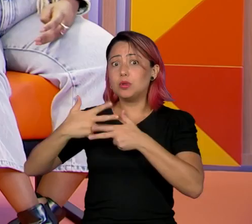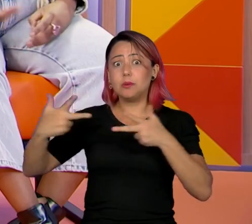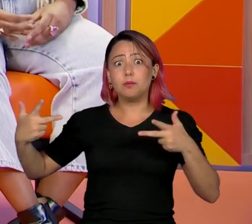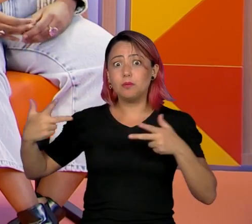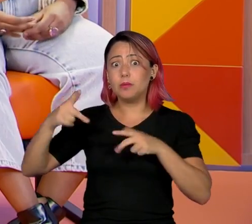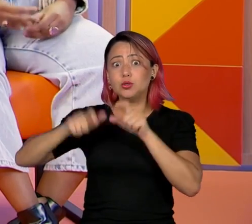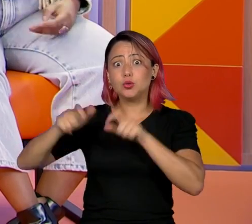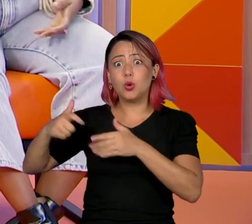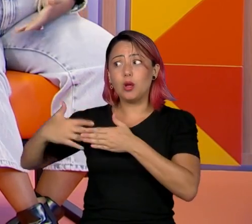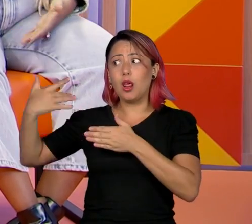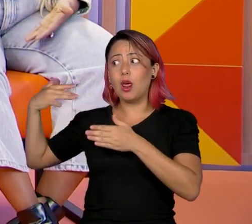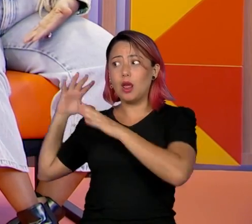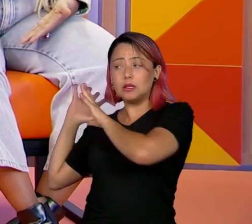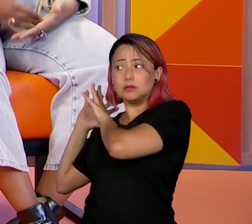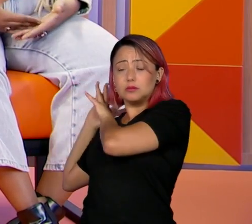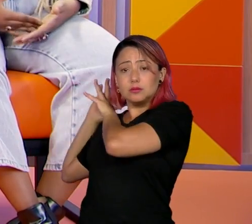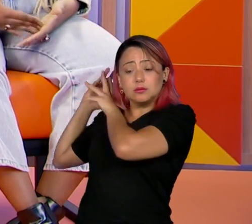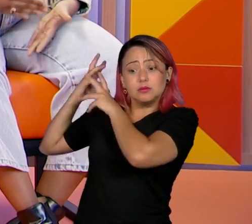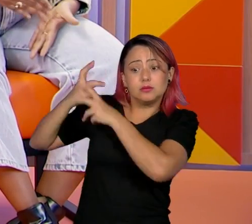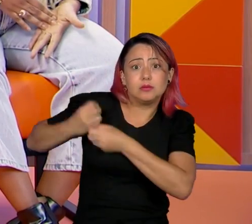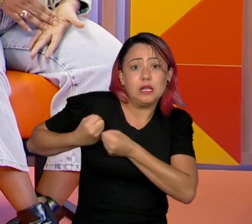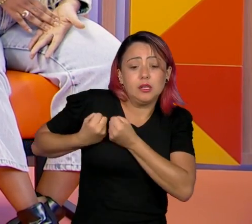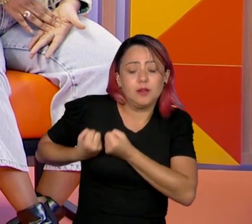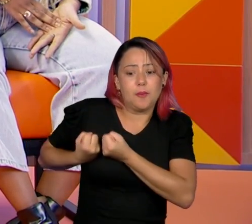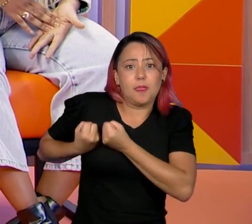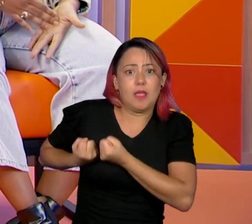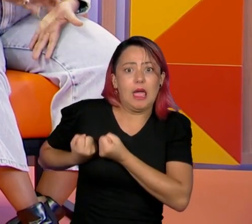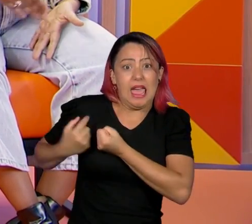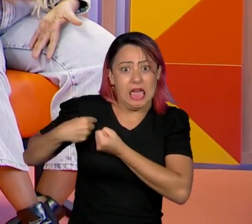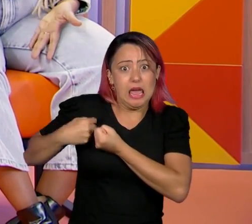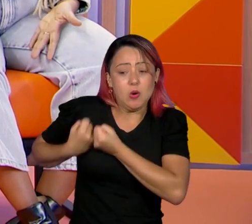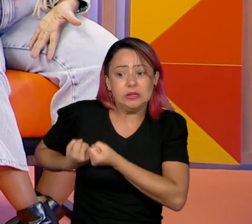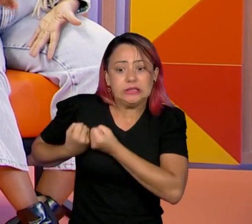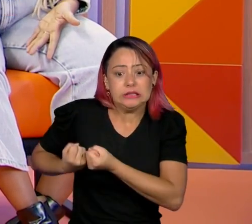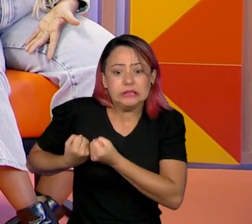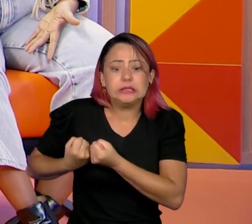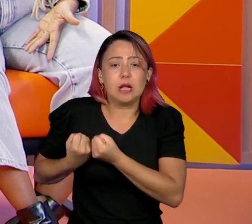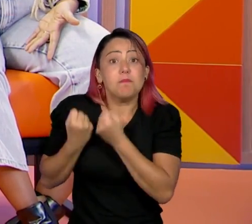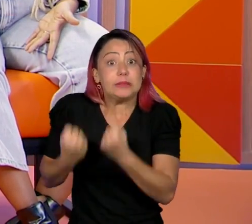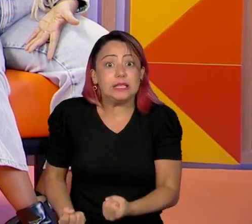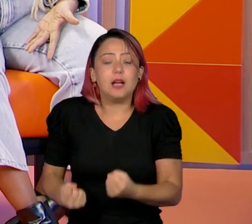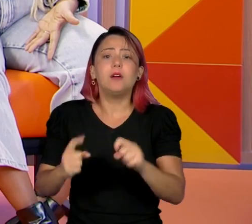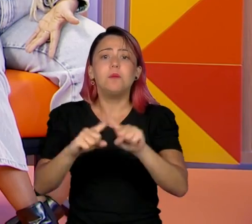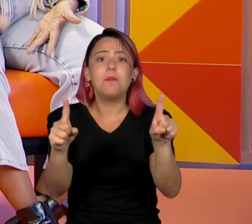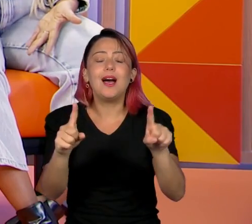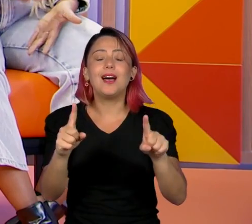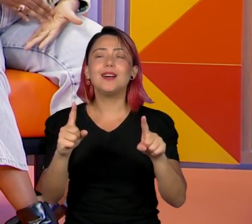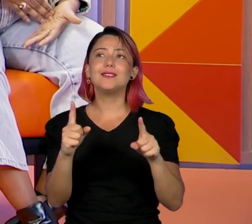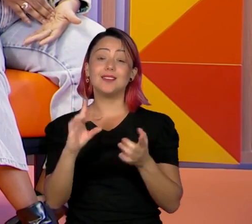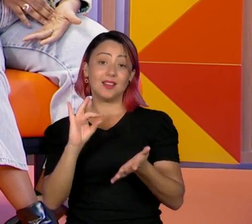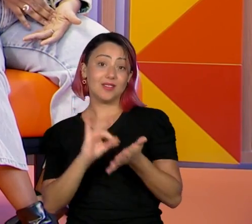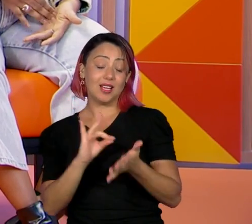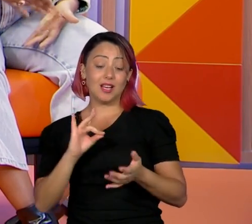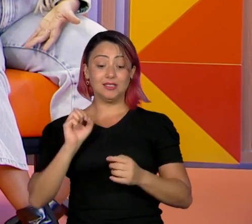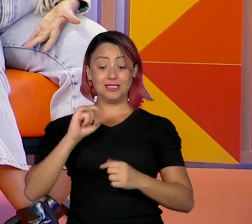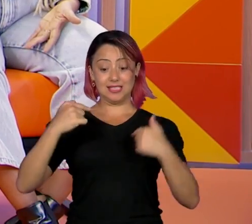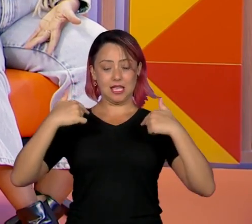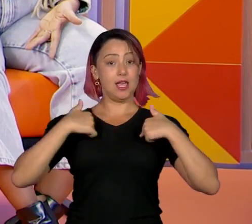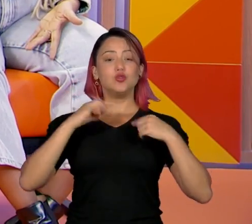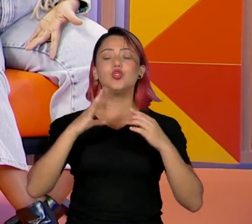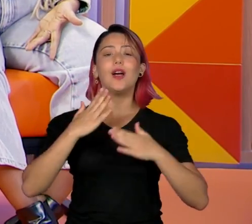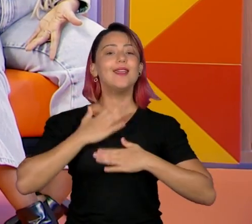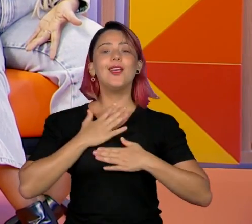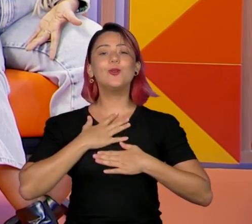toda. Mas eu prefiro acreditar e pensar que eu, conseguindo realizar os meus sonhos, talvez